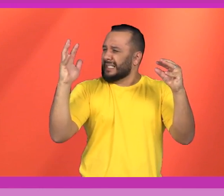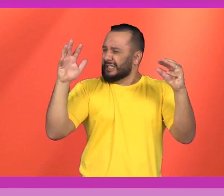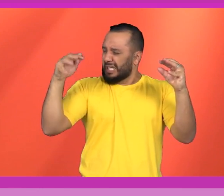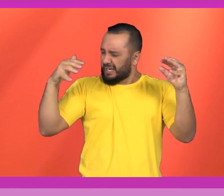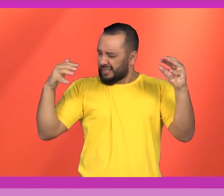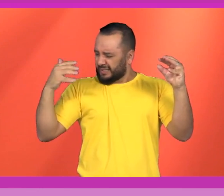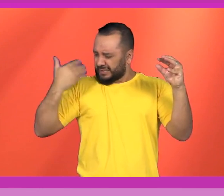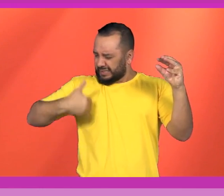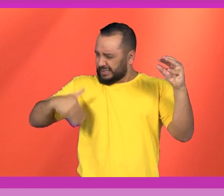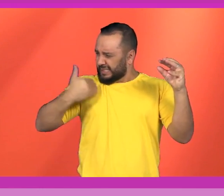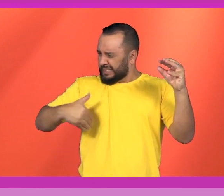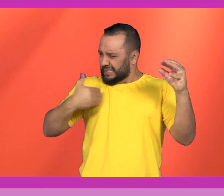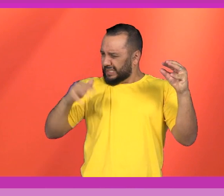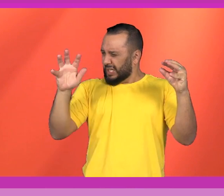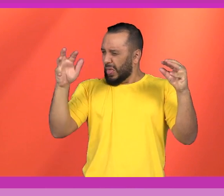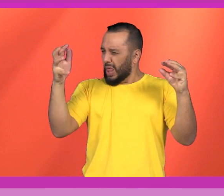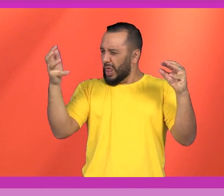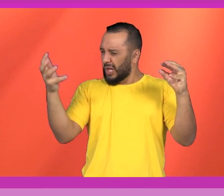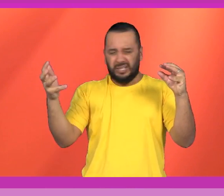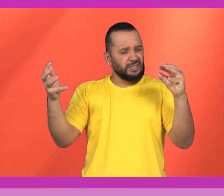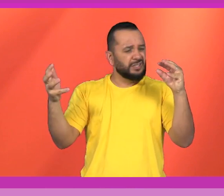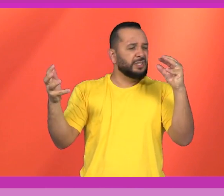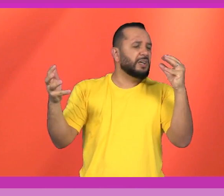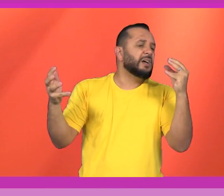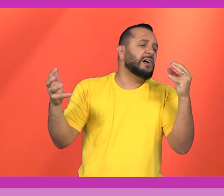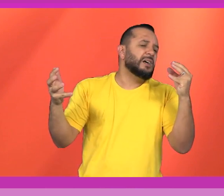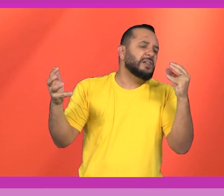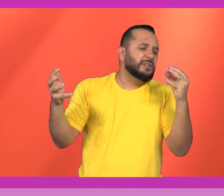ferido e a rosa